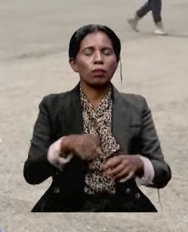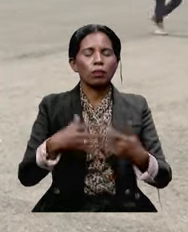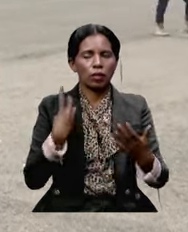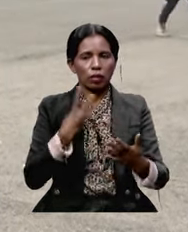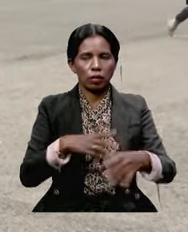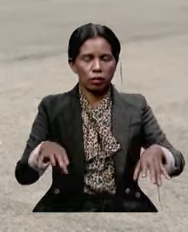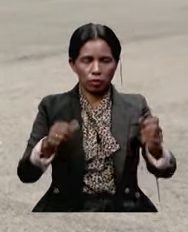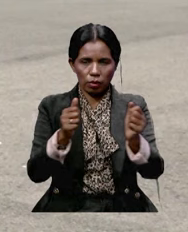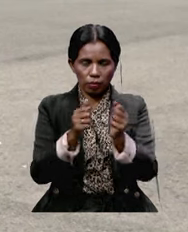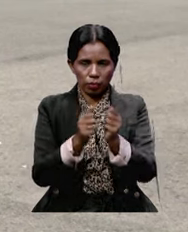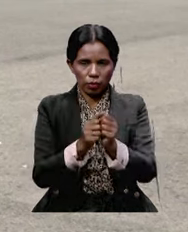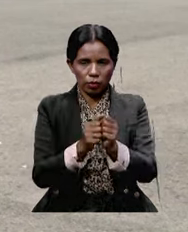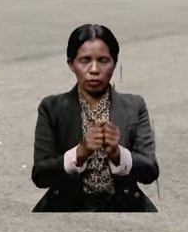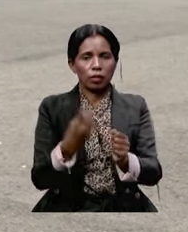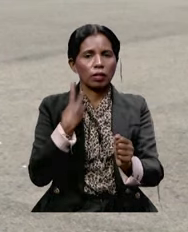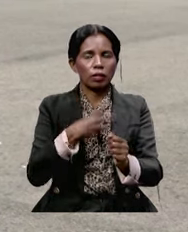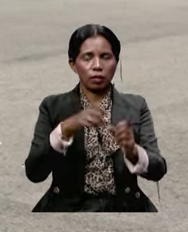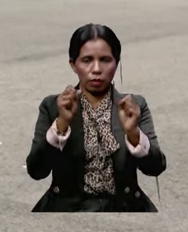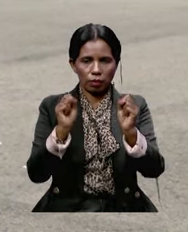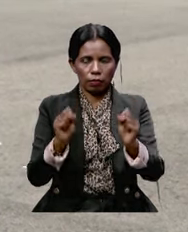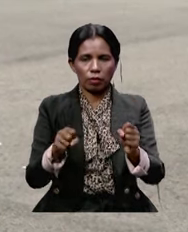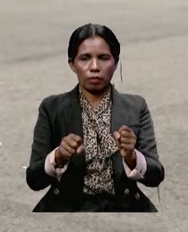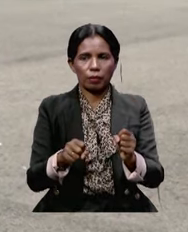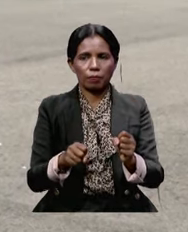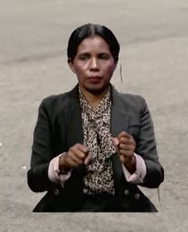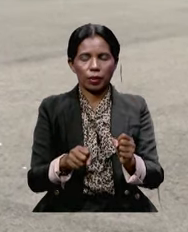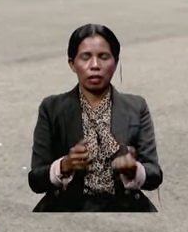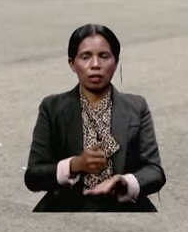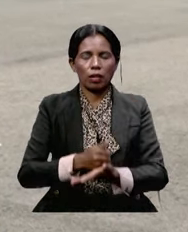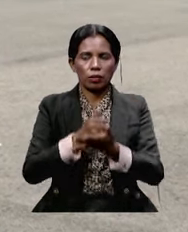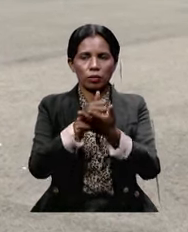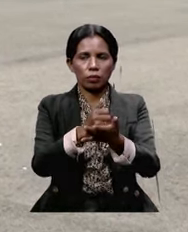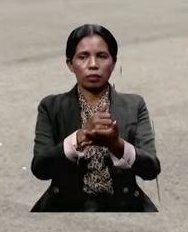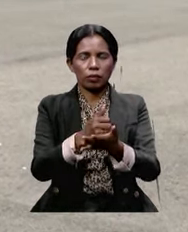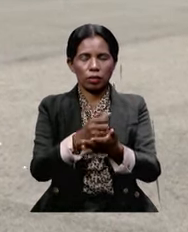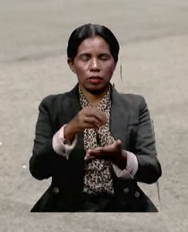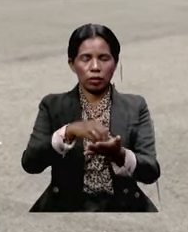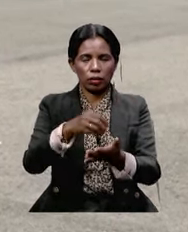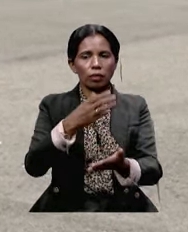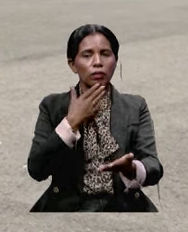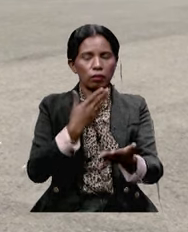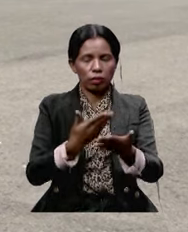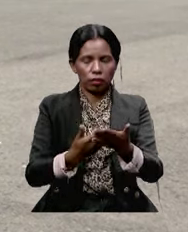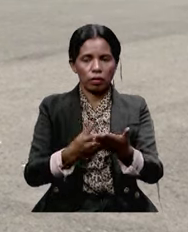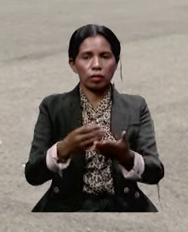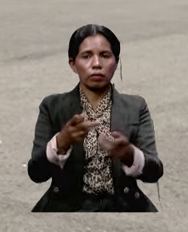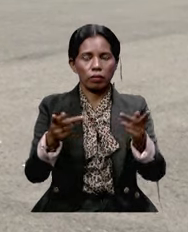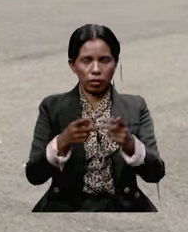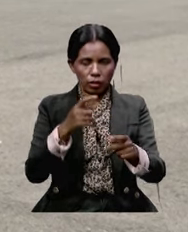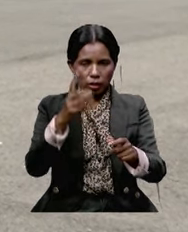serviço conjunto a muito para a turnê ita bele apoio malo para ita garantir ter situação nia de larane bele